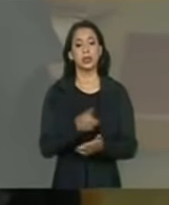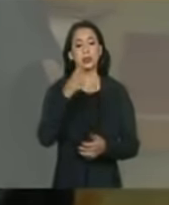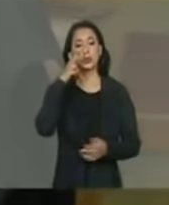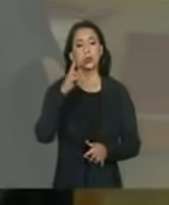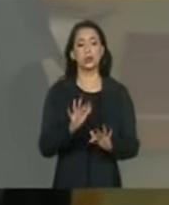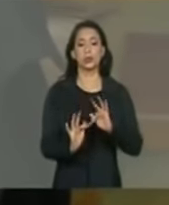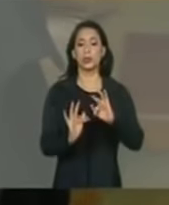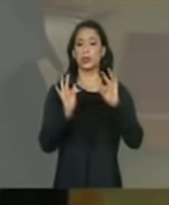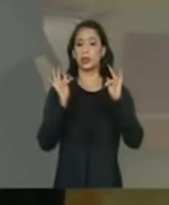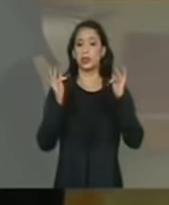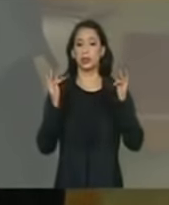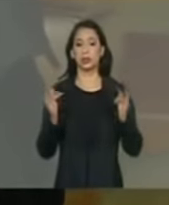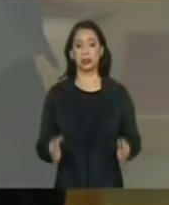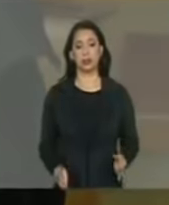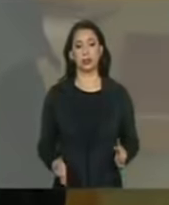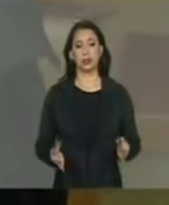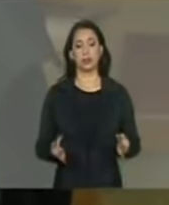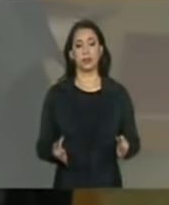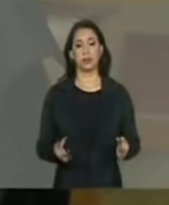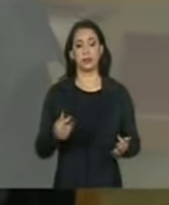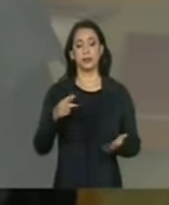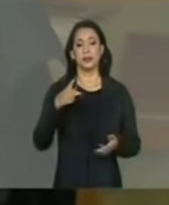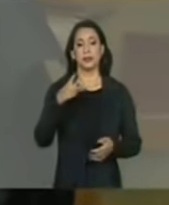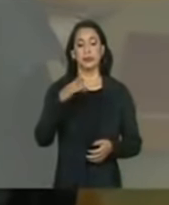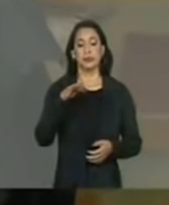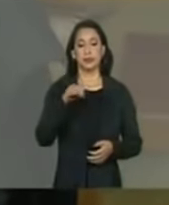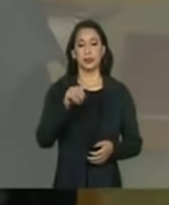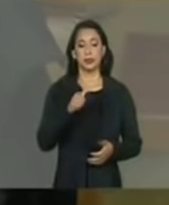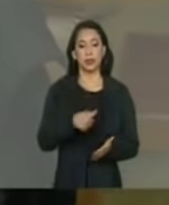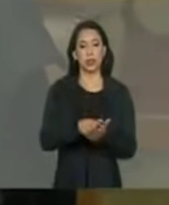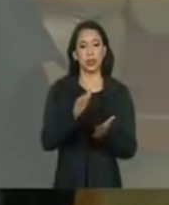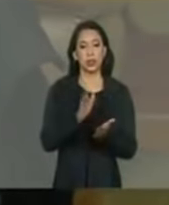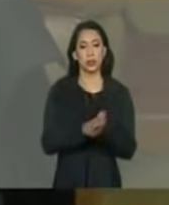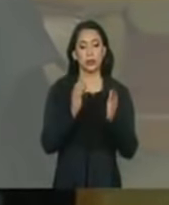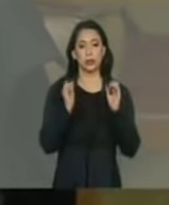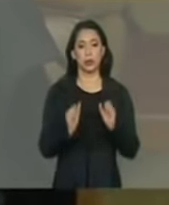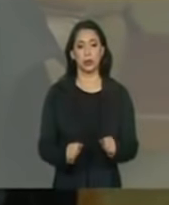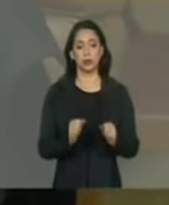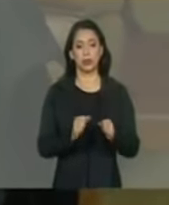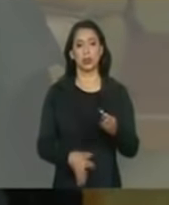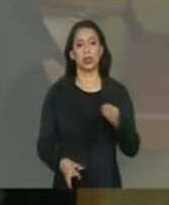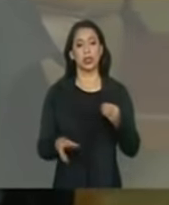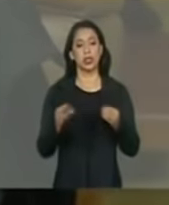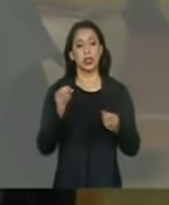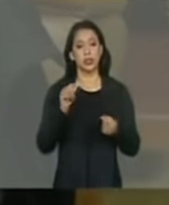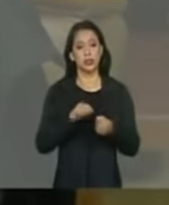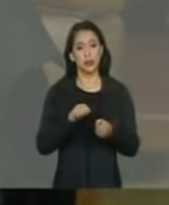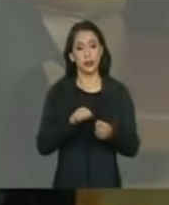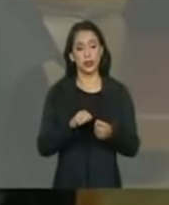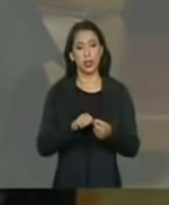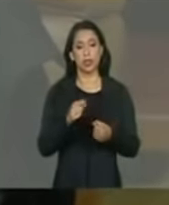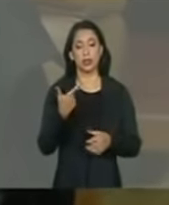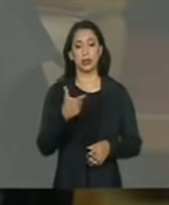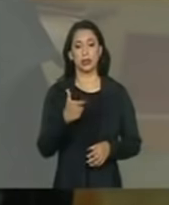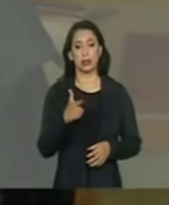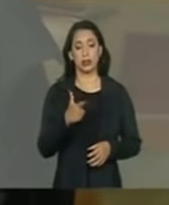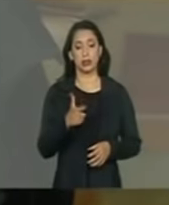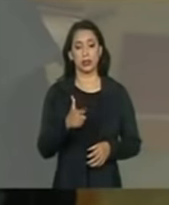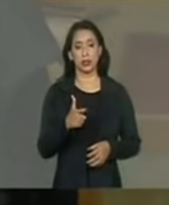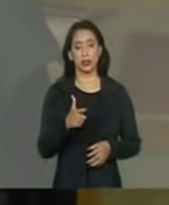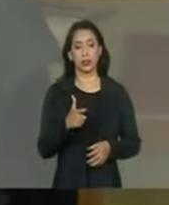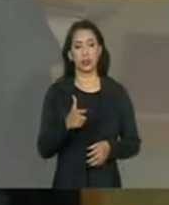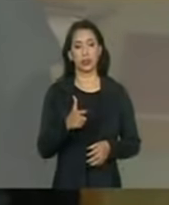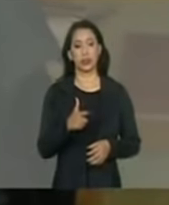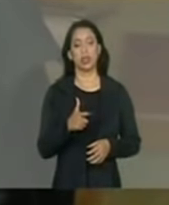e ordinária pena de multa pode ser implementada sem a existência do indispensável